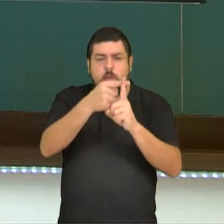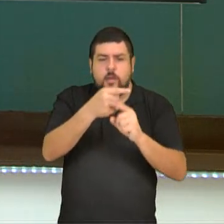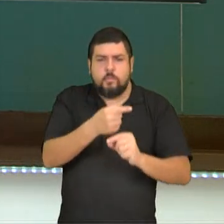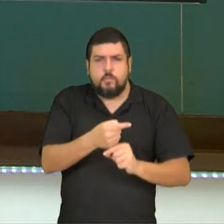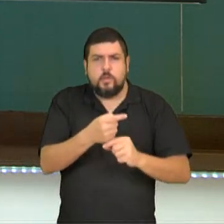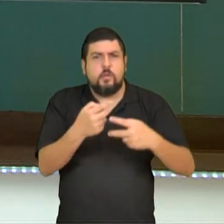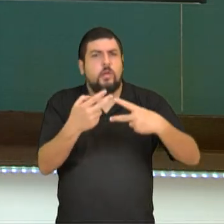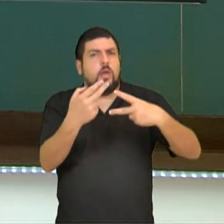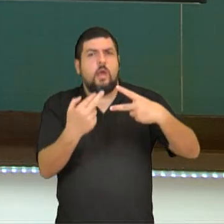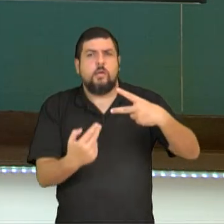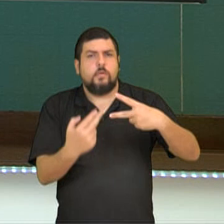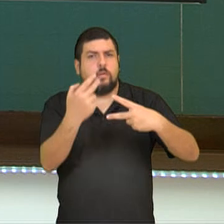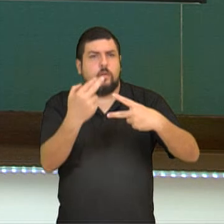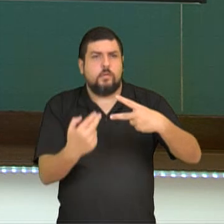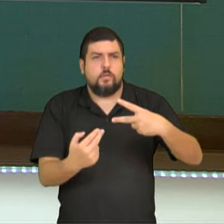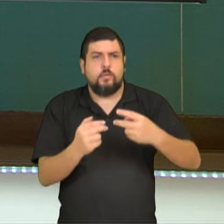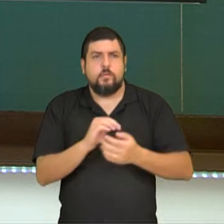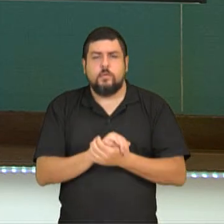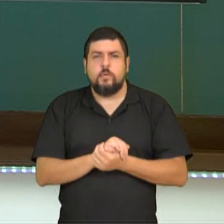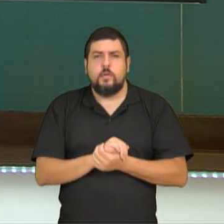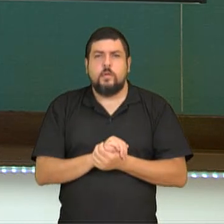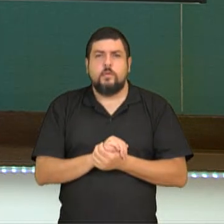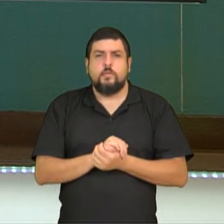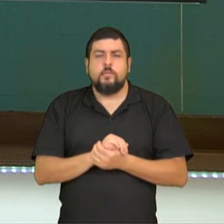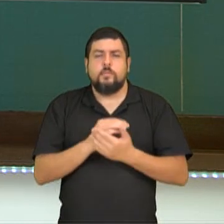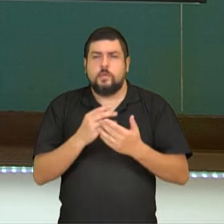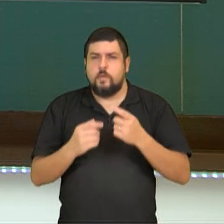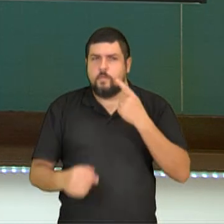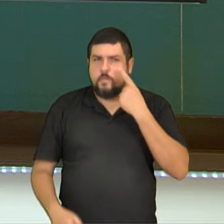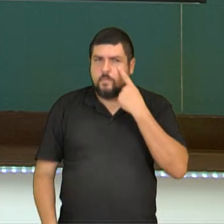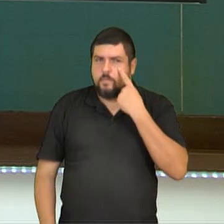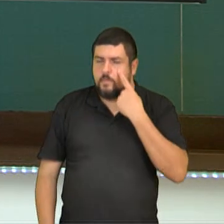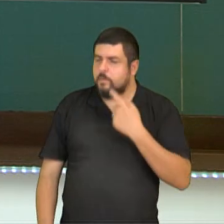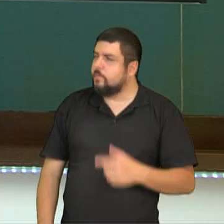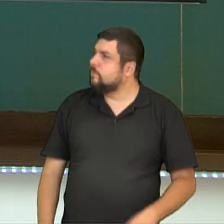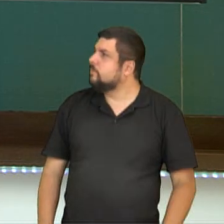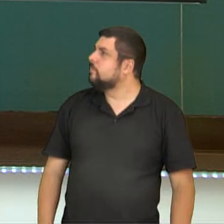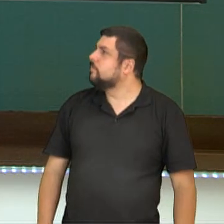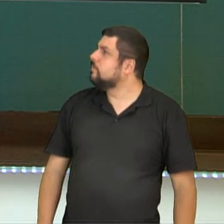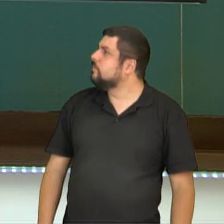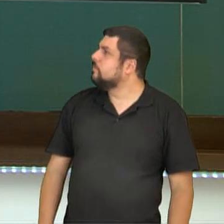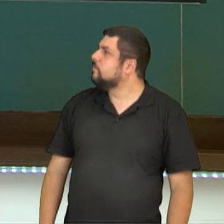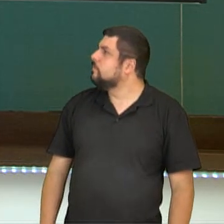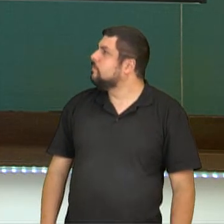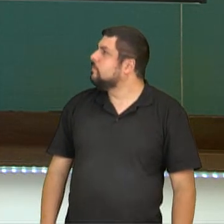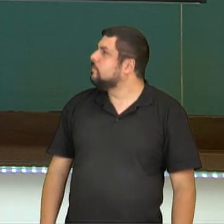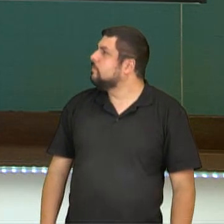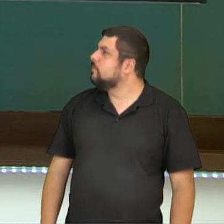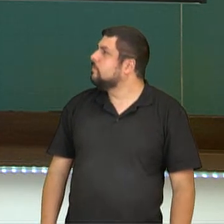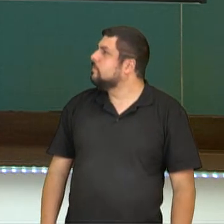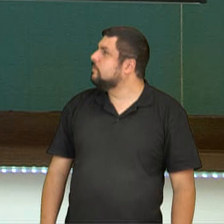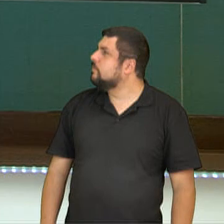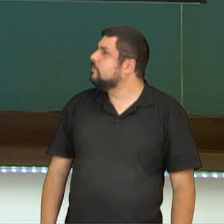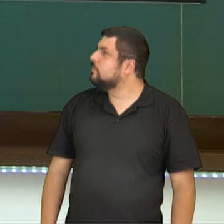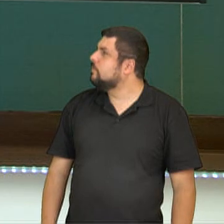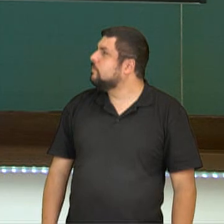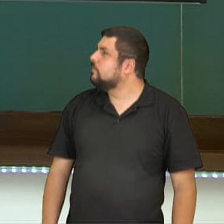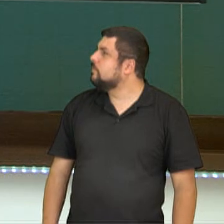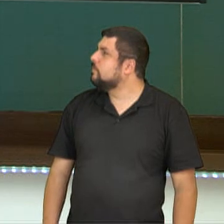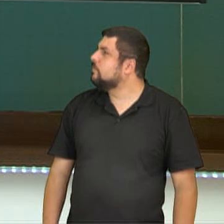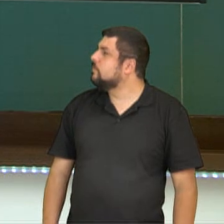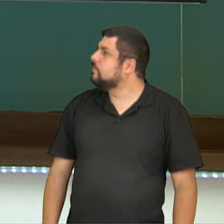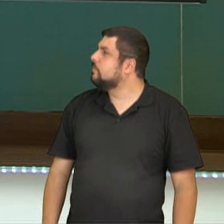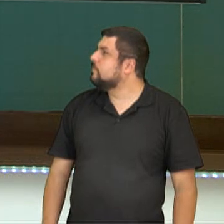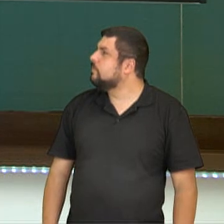zero. Aí, nós vamos ter o quê? Menos, né? Menos b, então, menos 4 divididos por 2. Então, vai ficar 4 mais ou menos